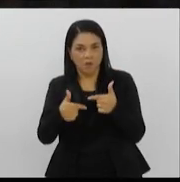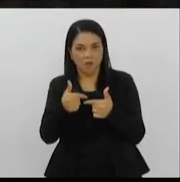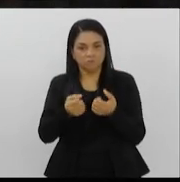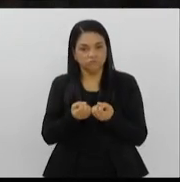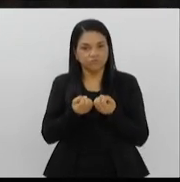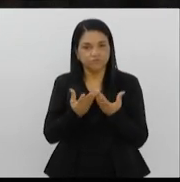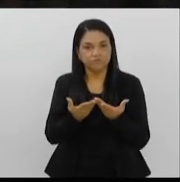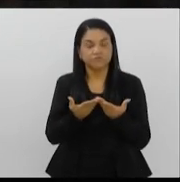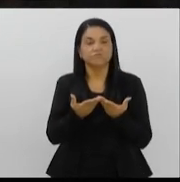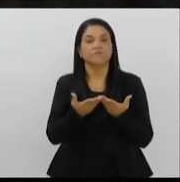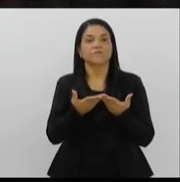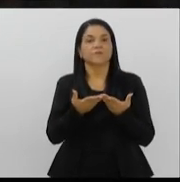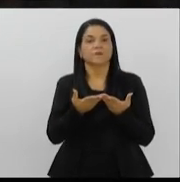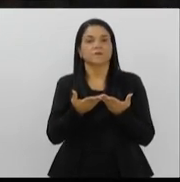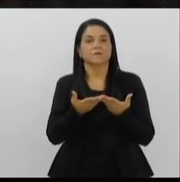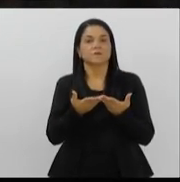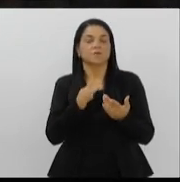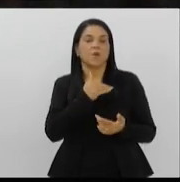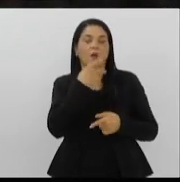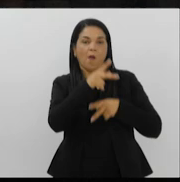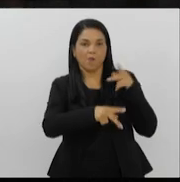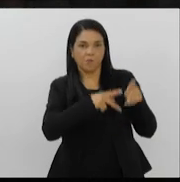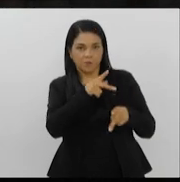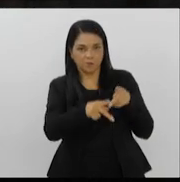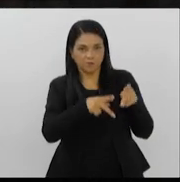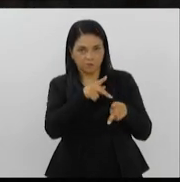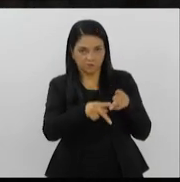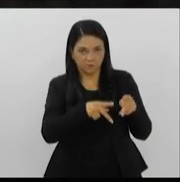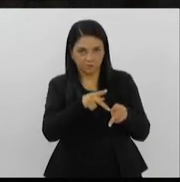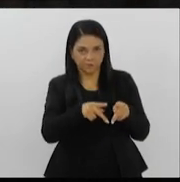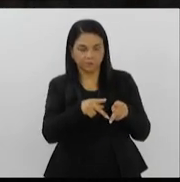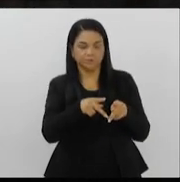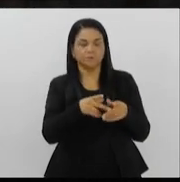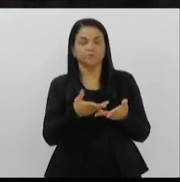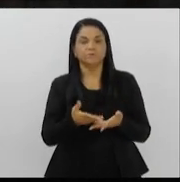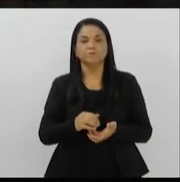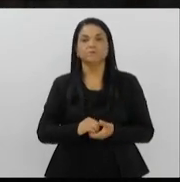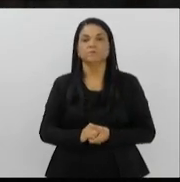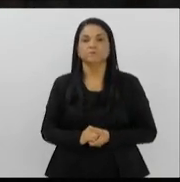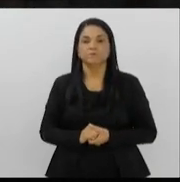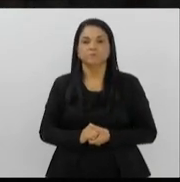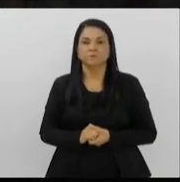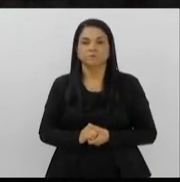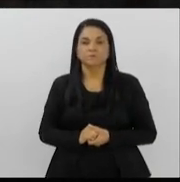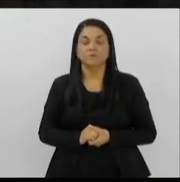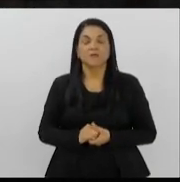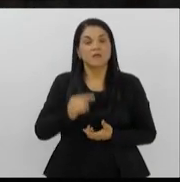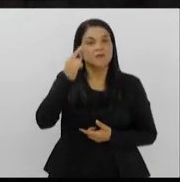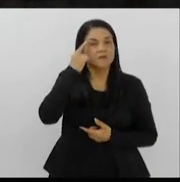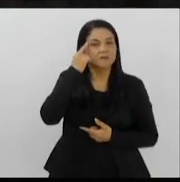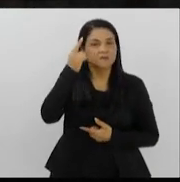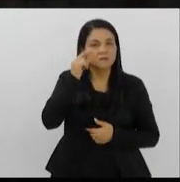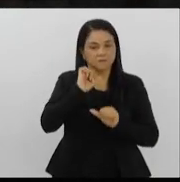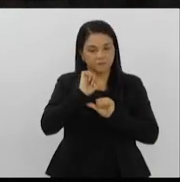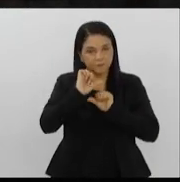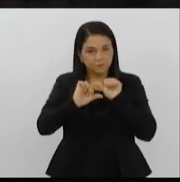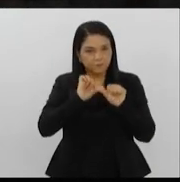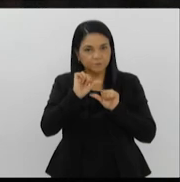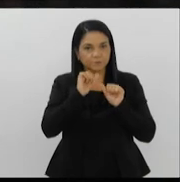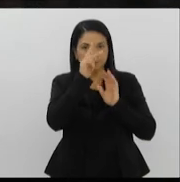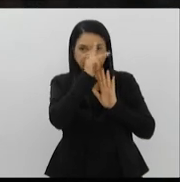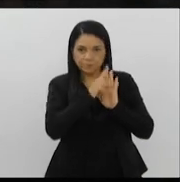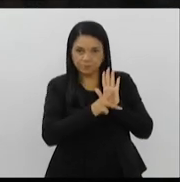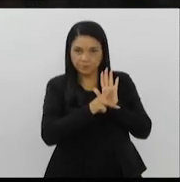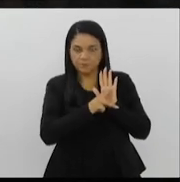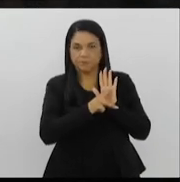que são essenciais e cabe a cada um deles. Então, a ideia da alteração desse projeto de